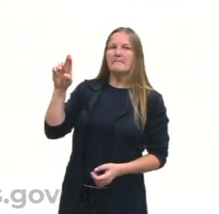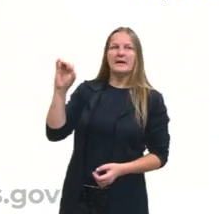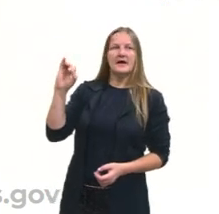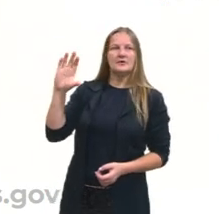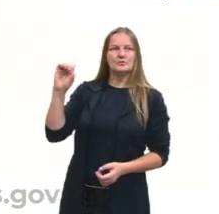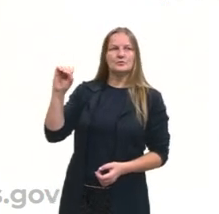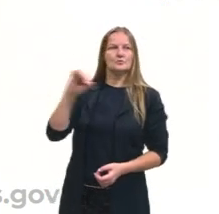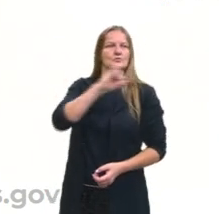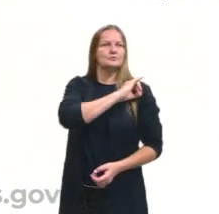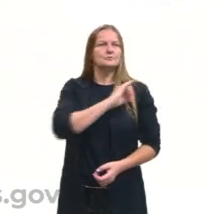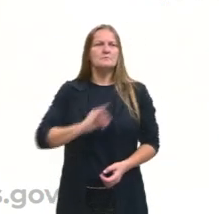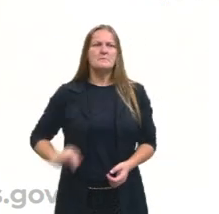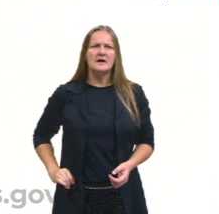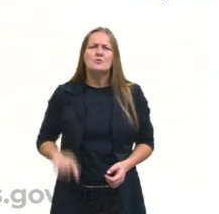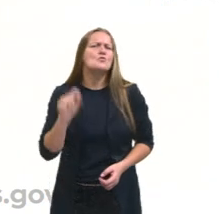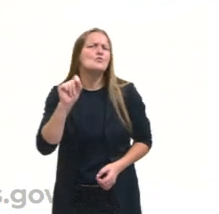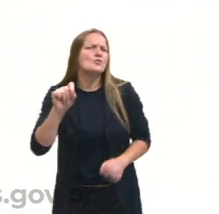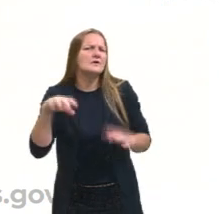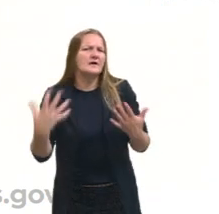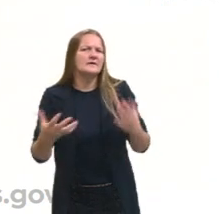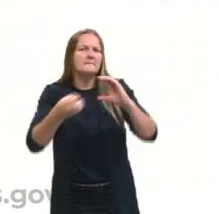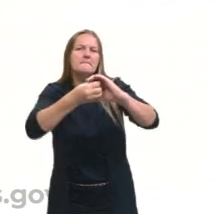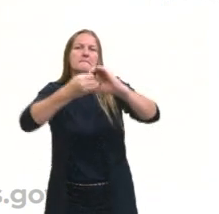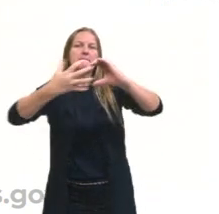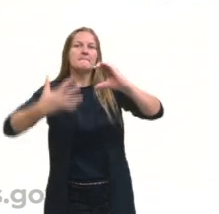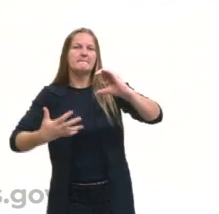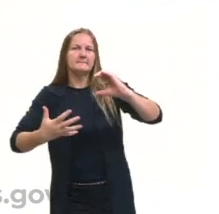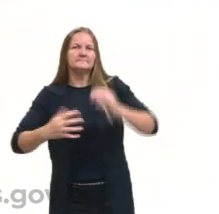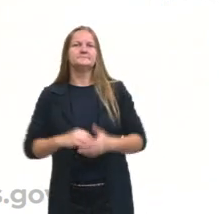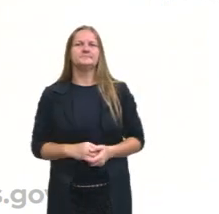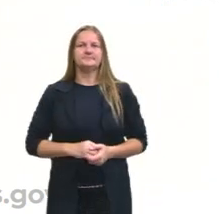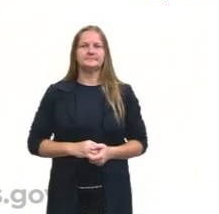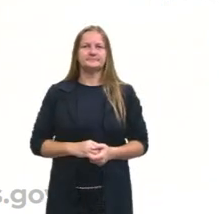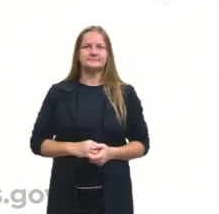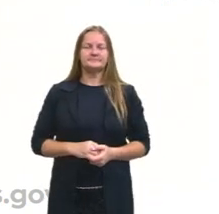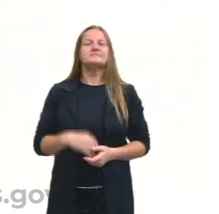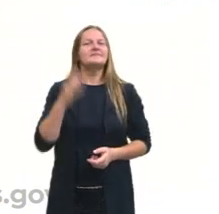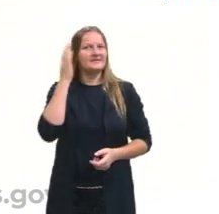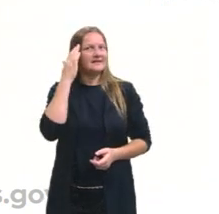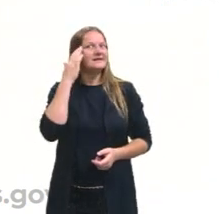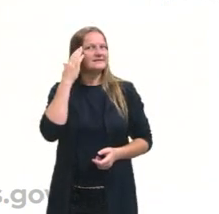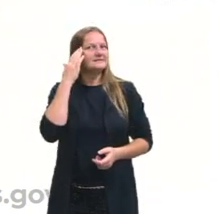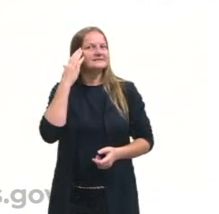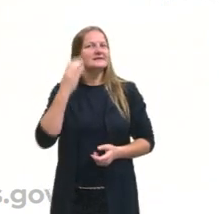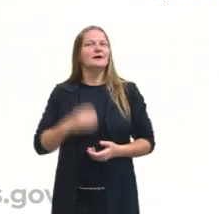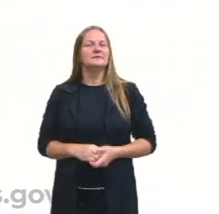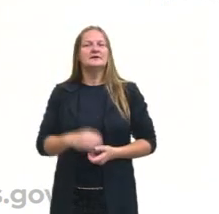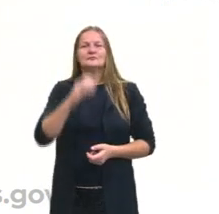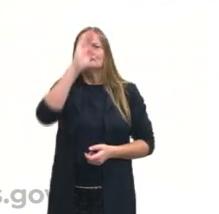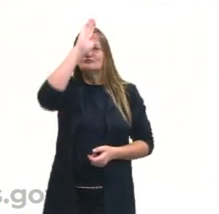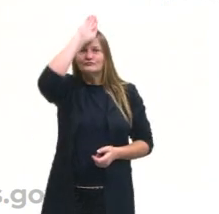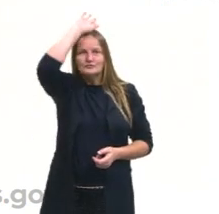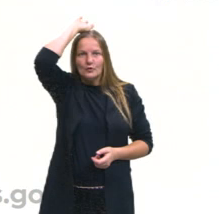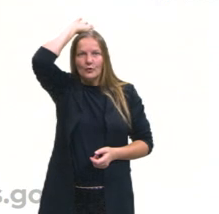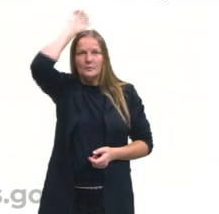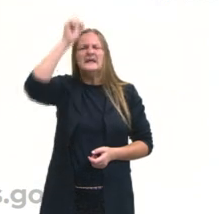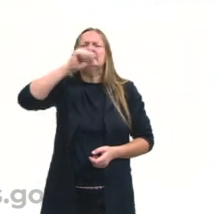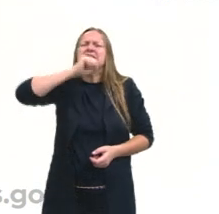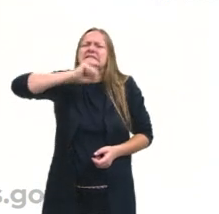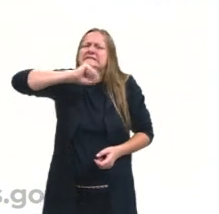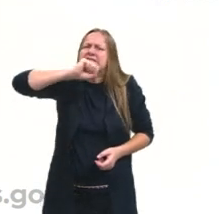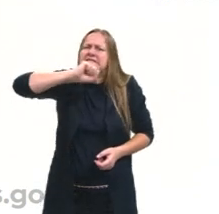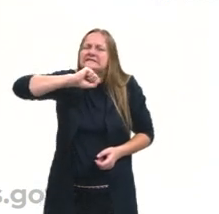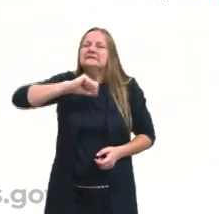bom então o que caracteriza o império EA gente já sabe aqui então que na Roma antiga se